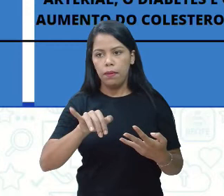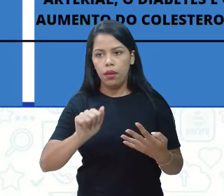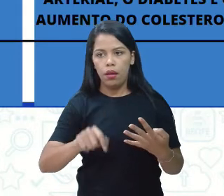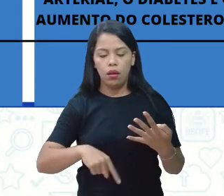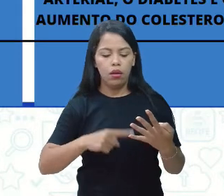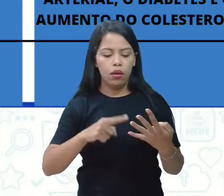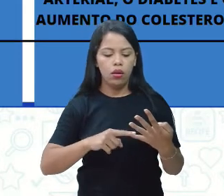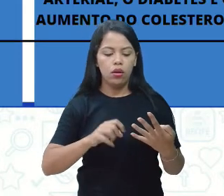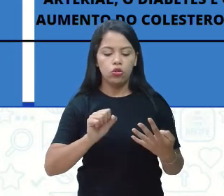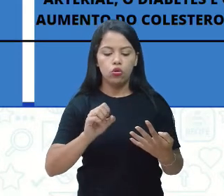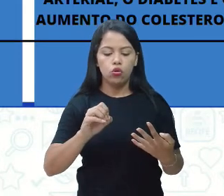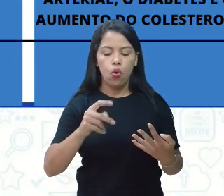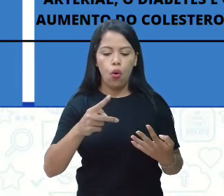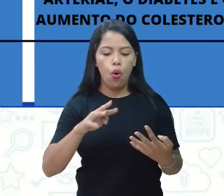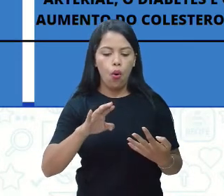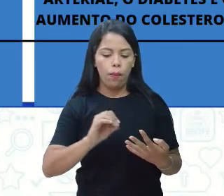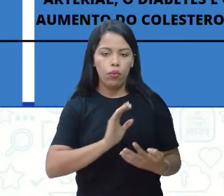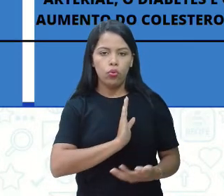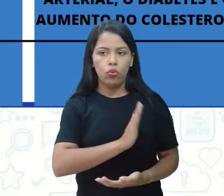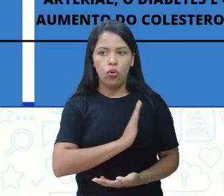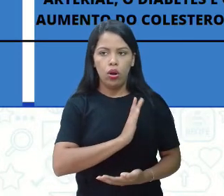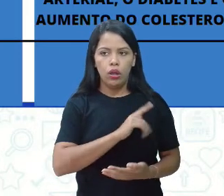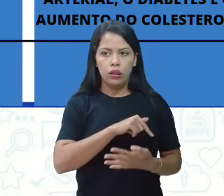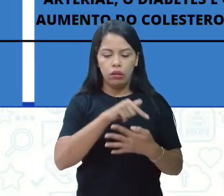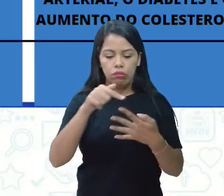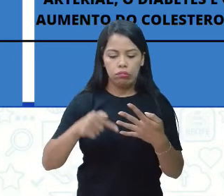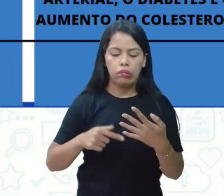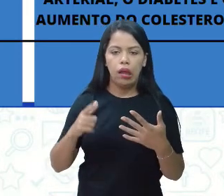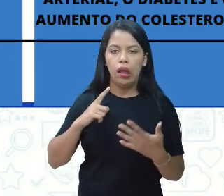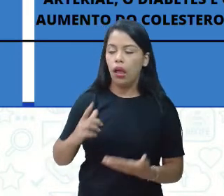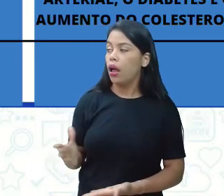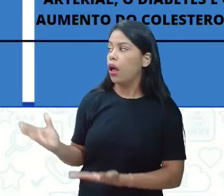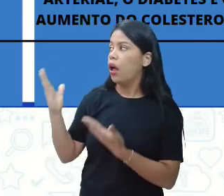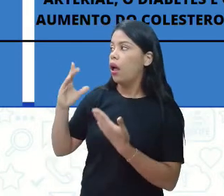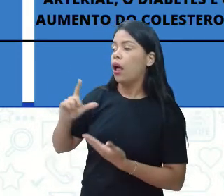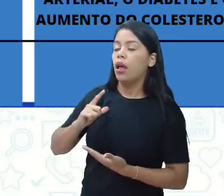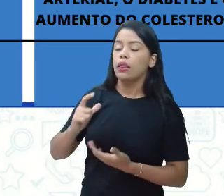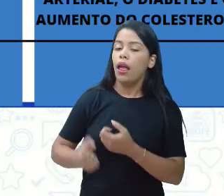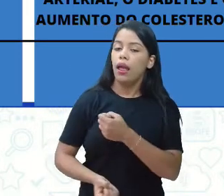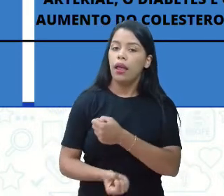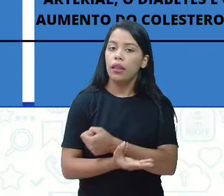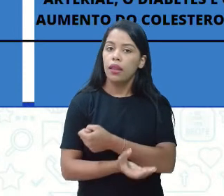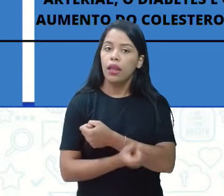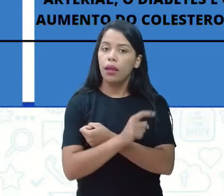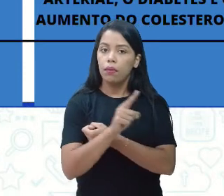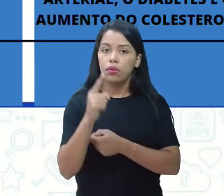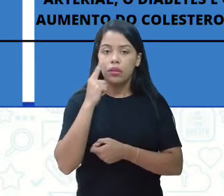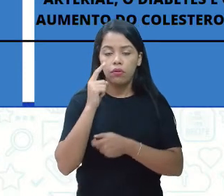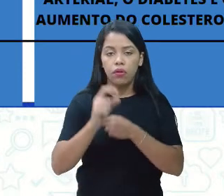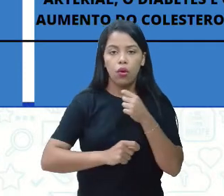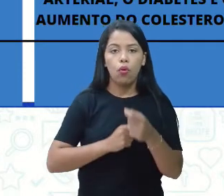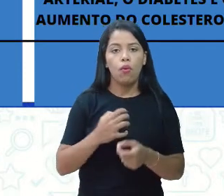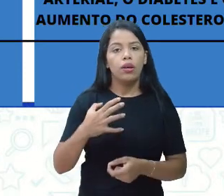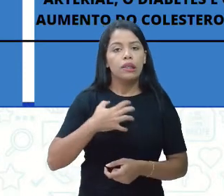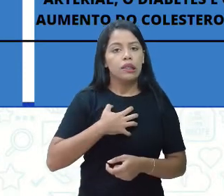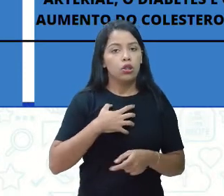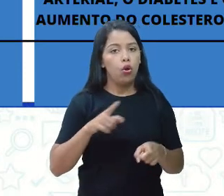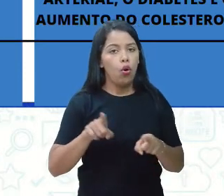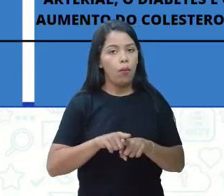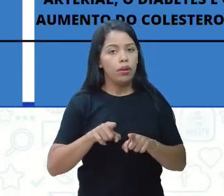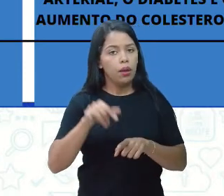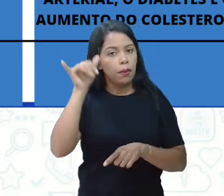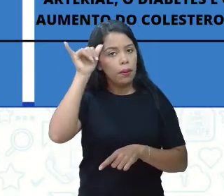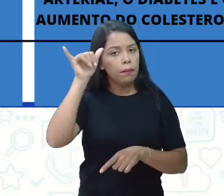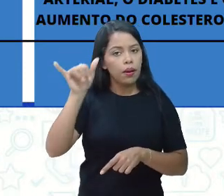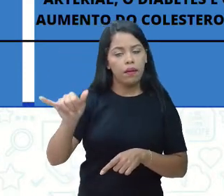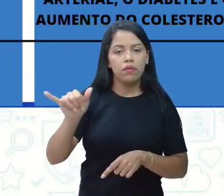Eu respondi algumas para vocês terem aí a questão de uma ideia, né? Uma dica. Os sintomas e a prevenção. Gostaria